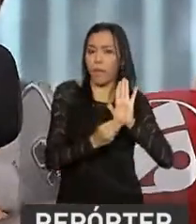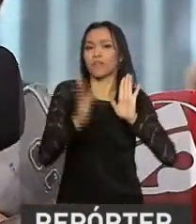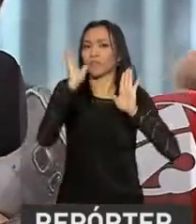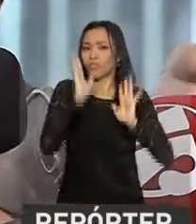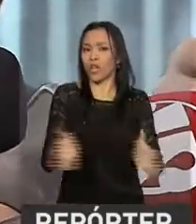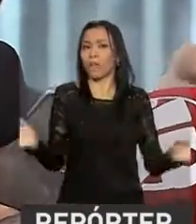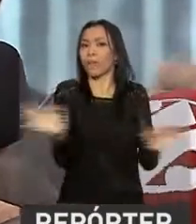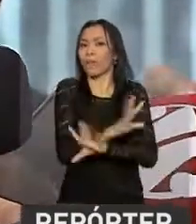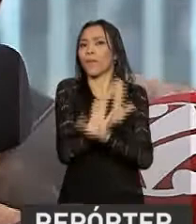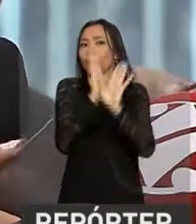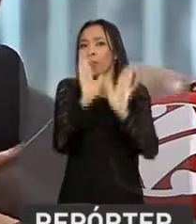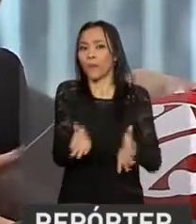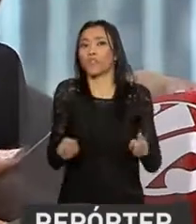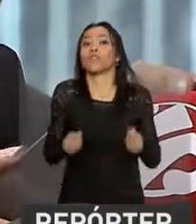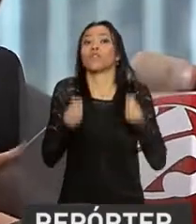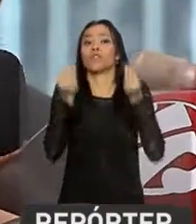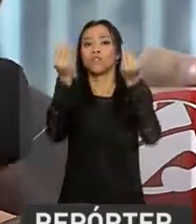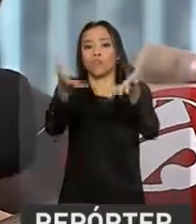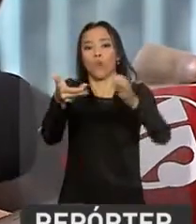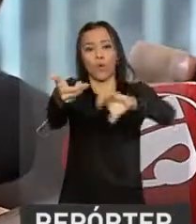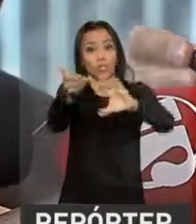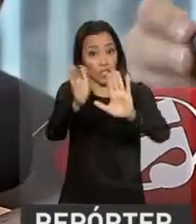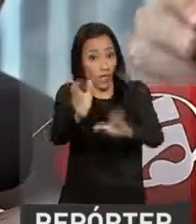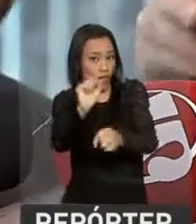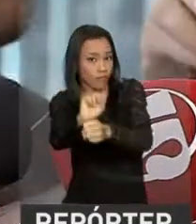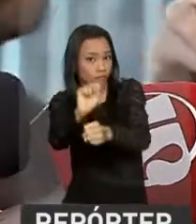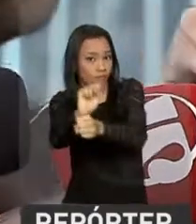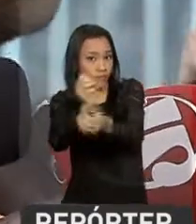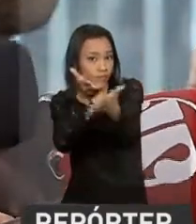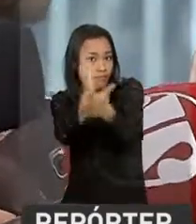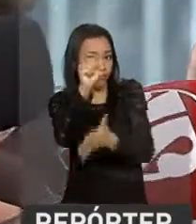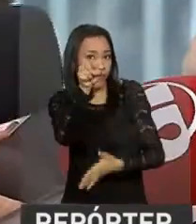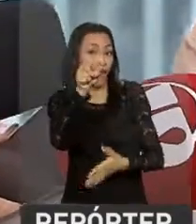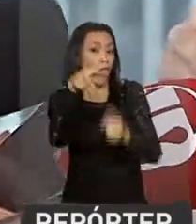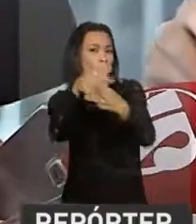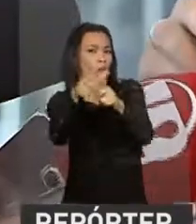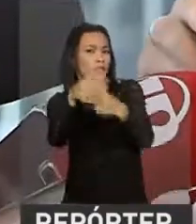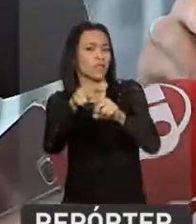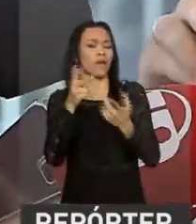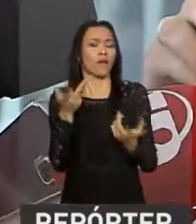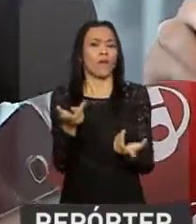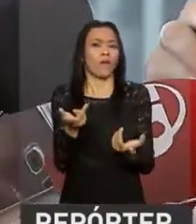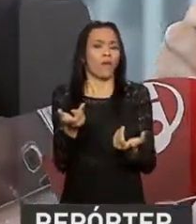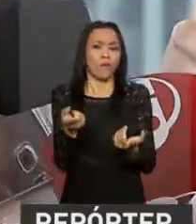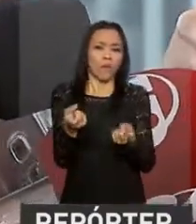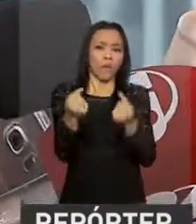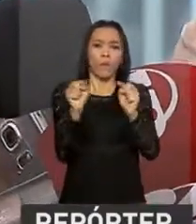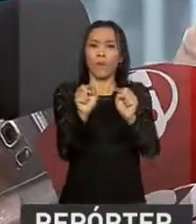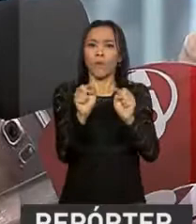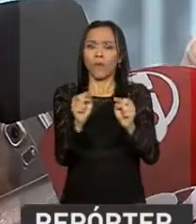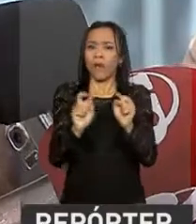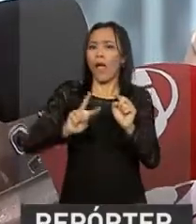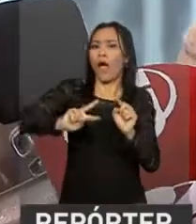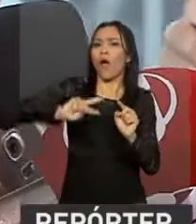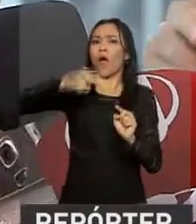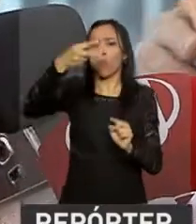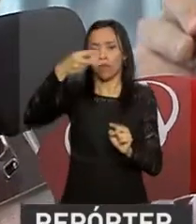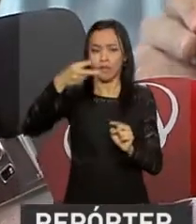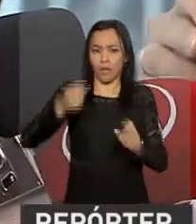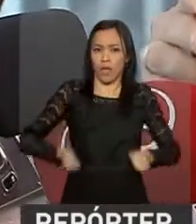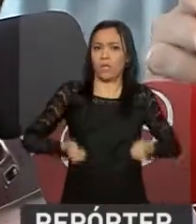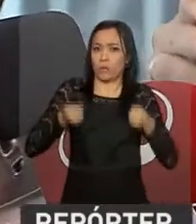orçamentária já está no congresso definir se que a correção para as o aumento das despesas